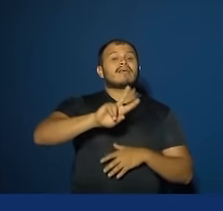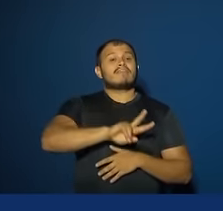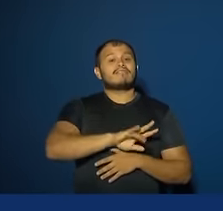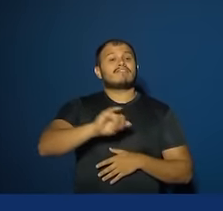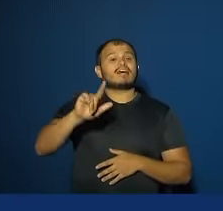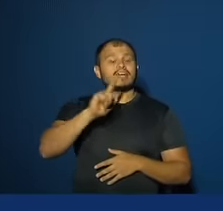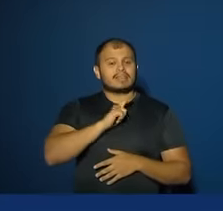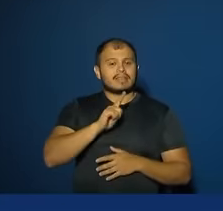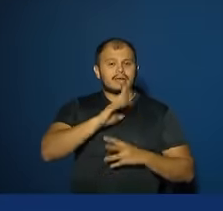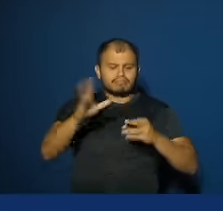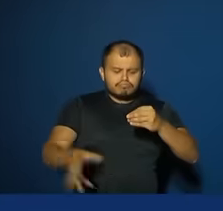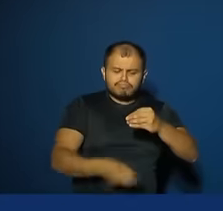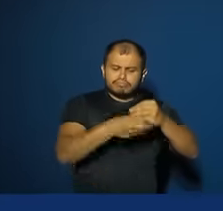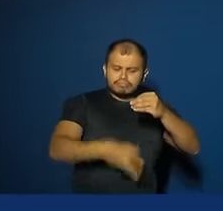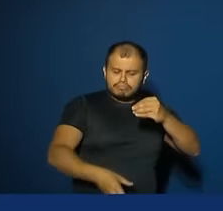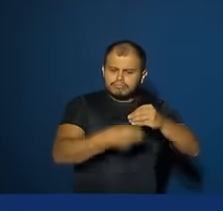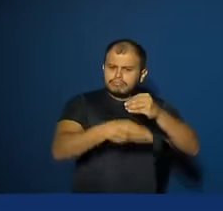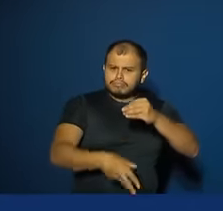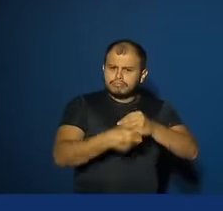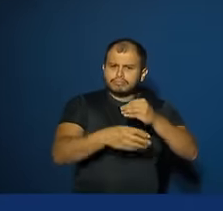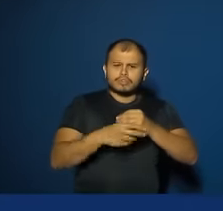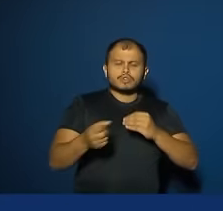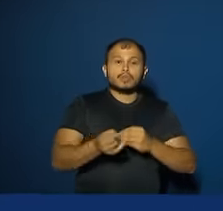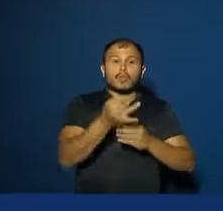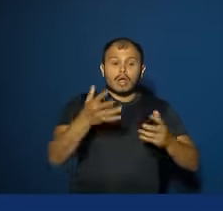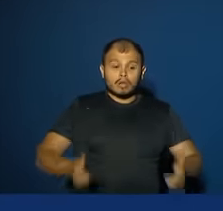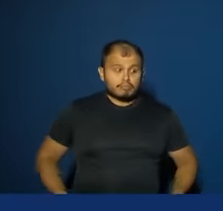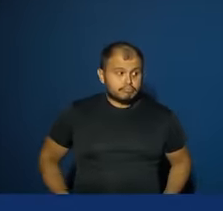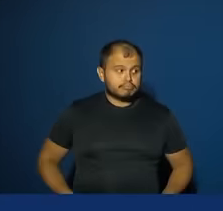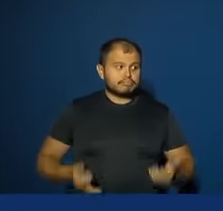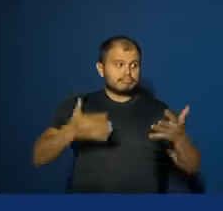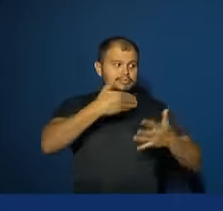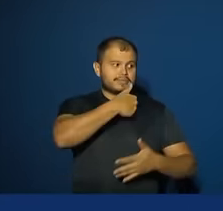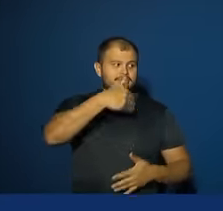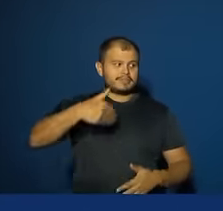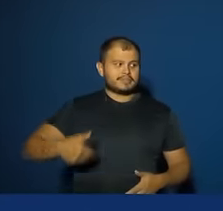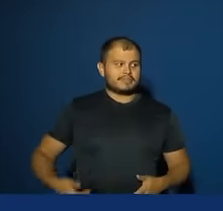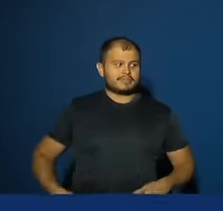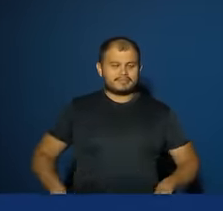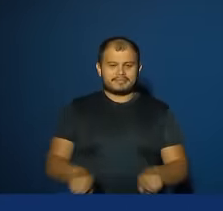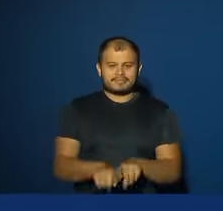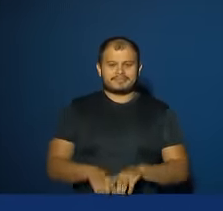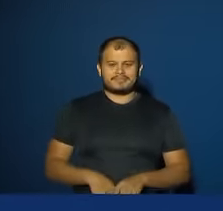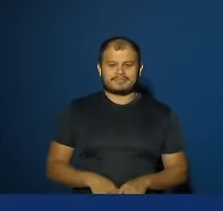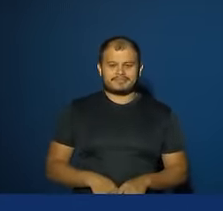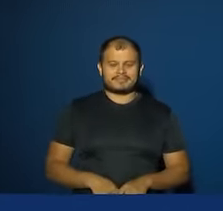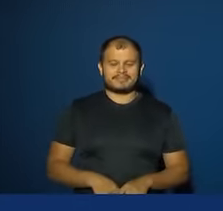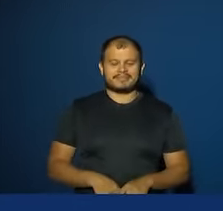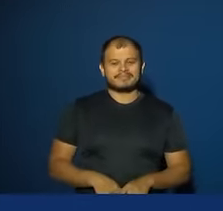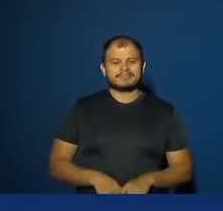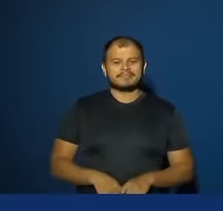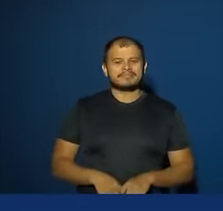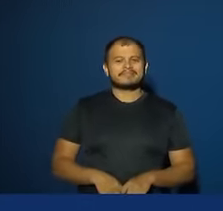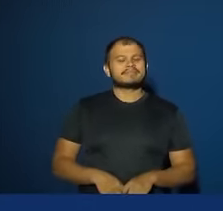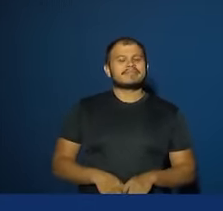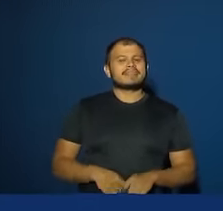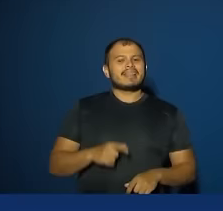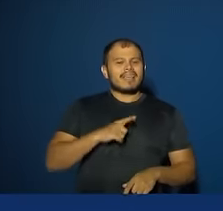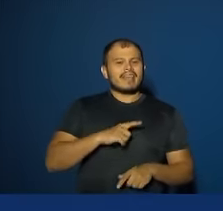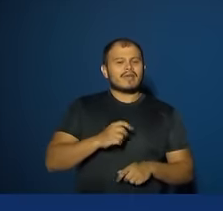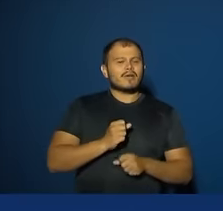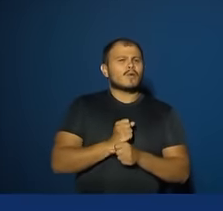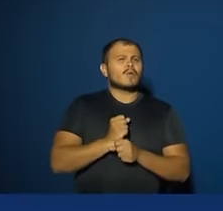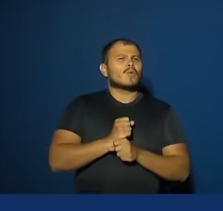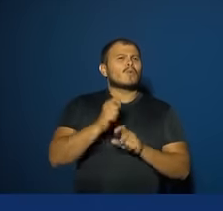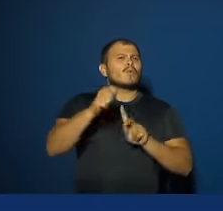substancial proporção relativa ao tibo de gastos públicos isso foi feito nos últimos dois períodos de 12 meses